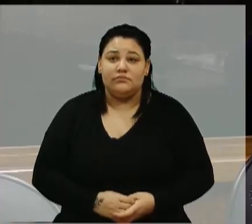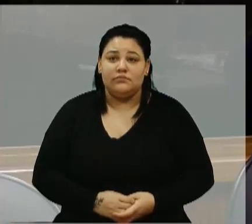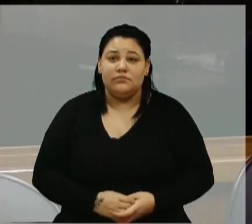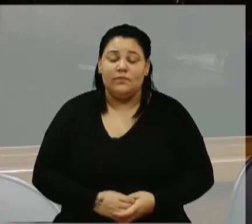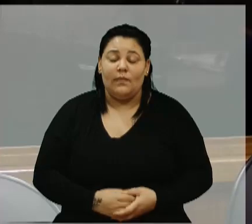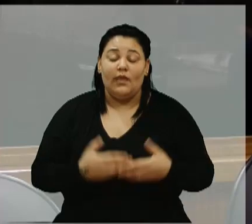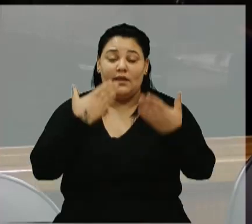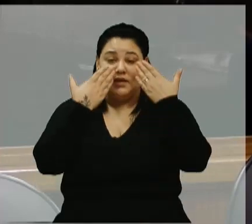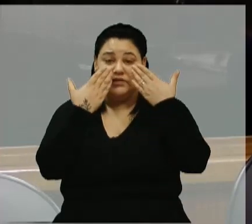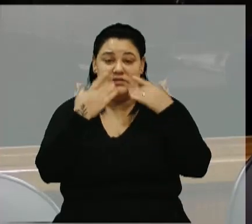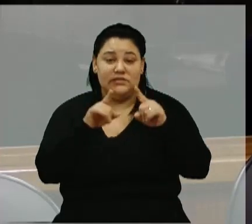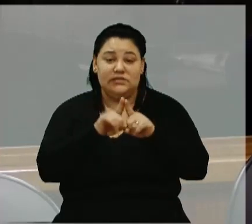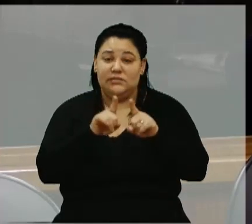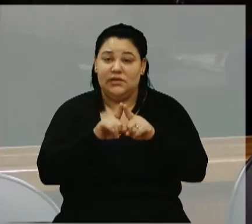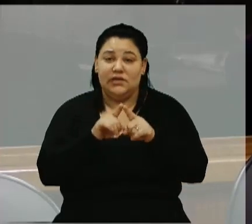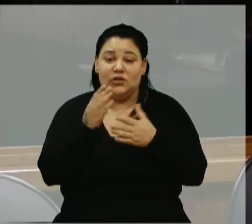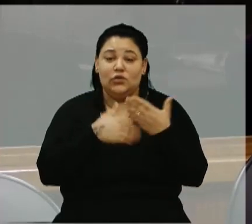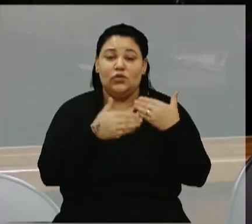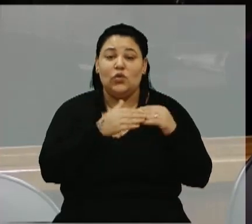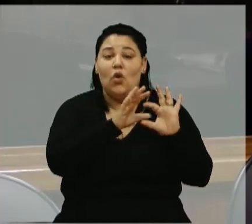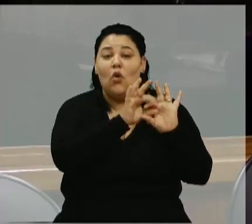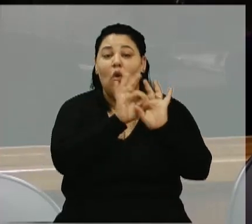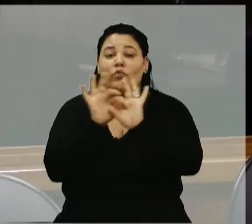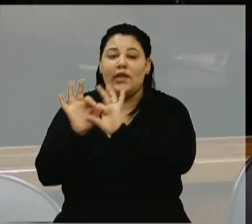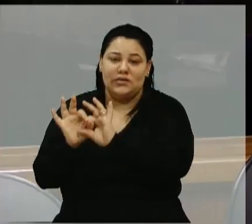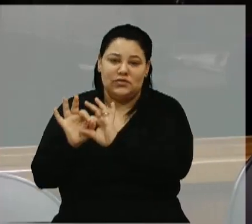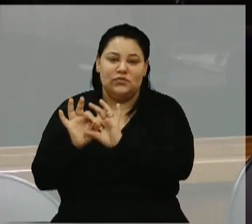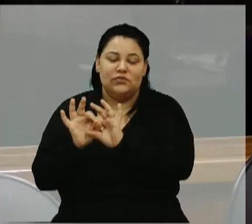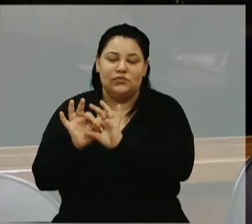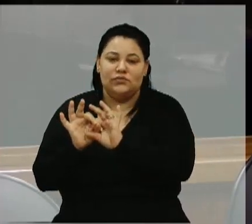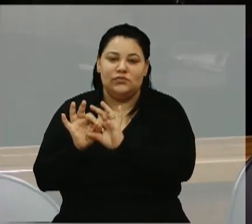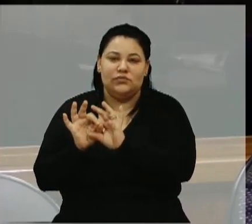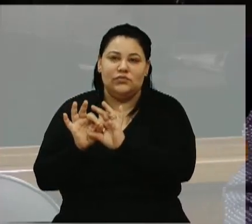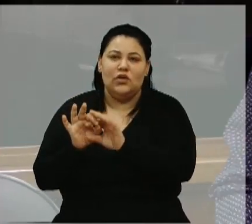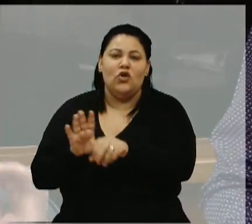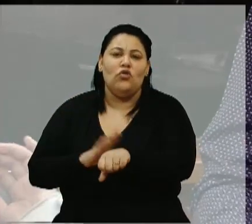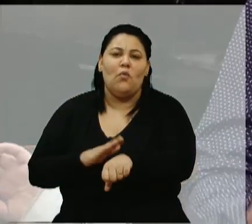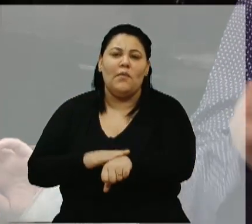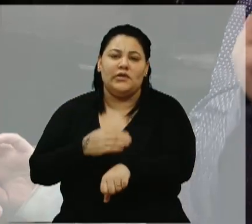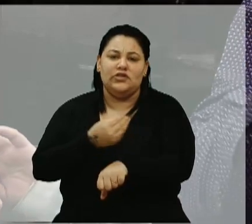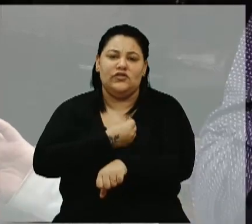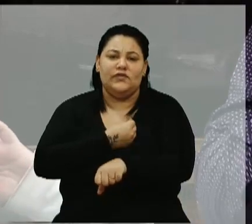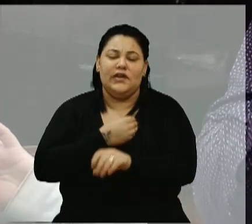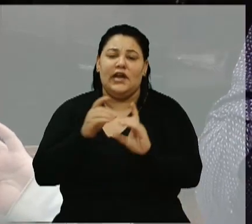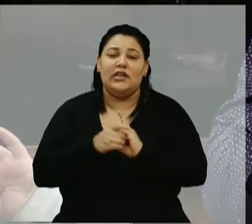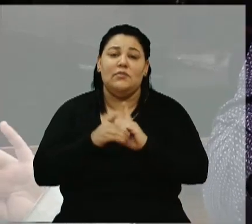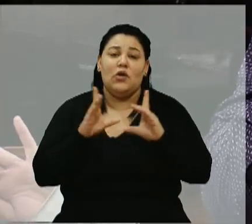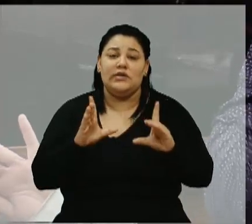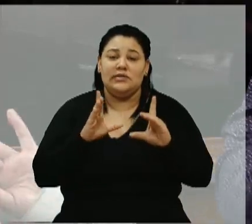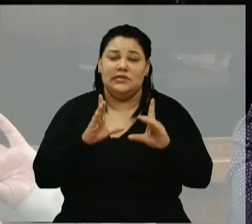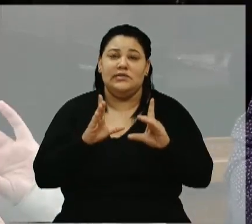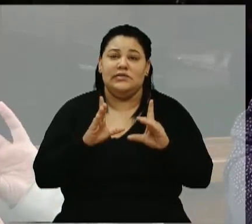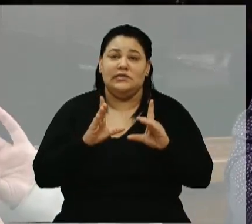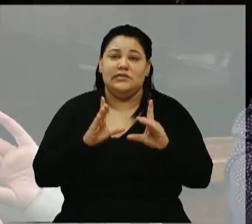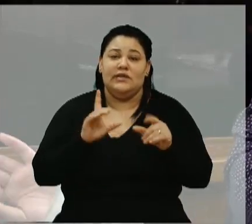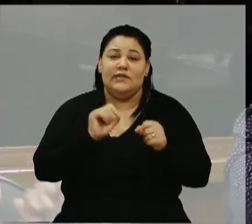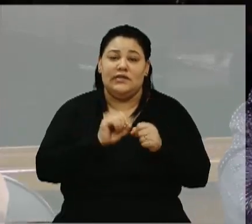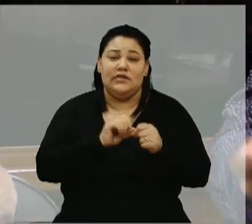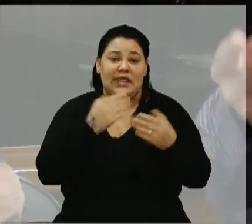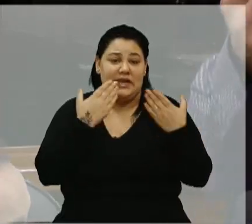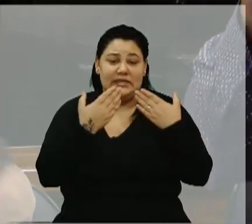Considerando a conjuntura que se vivia em que a democracia estava sendo posta, e quando eu me referi na minha